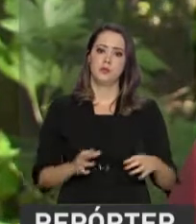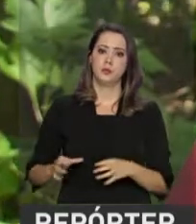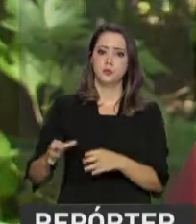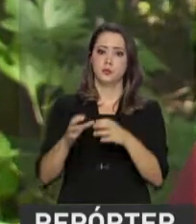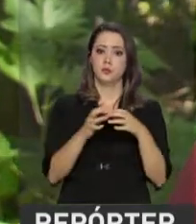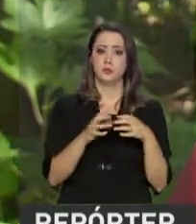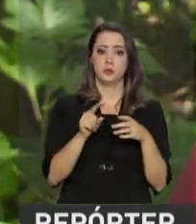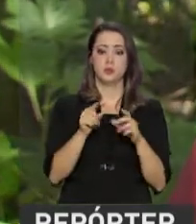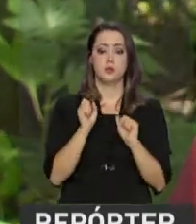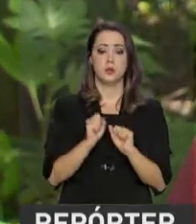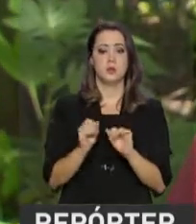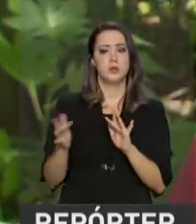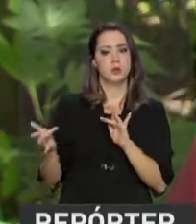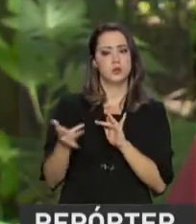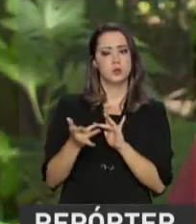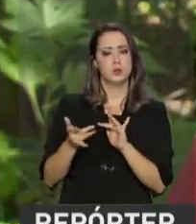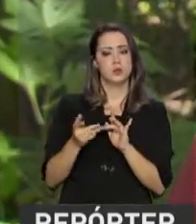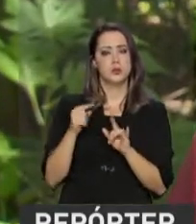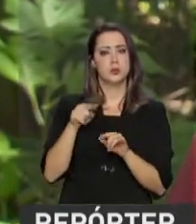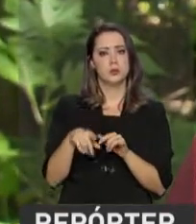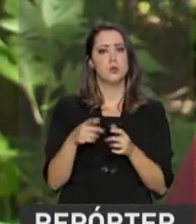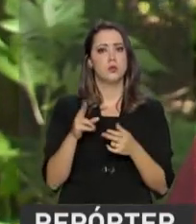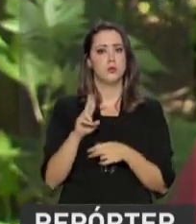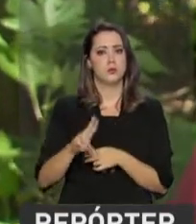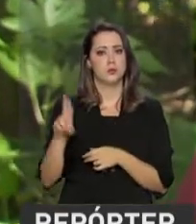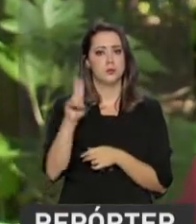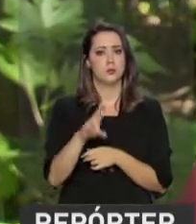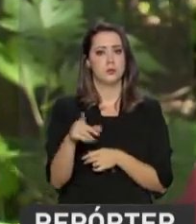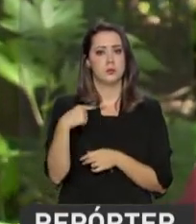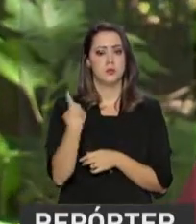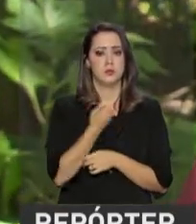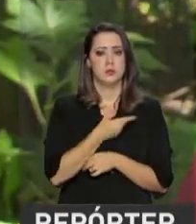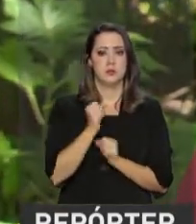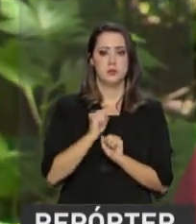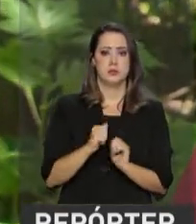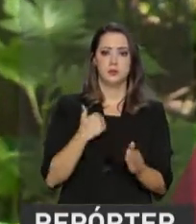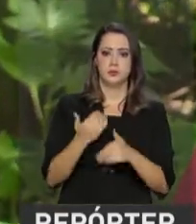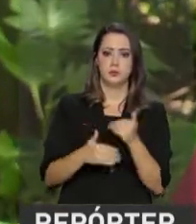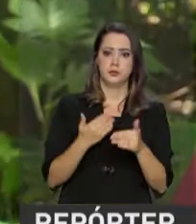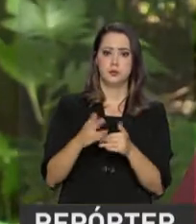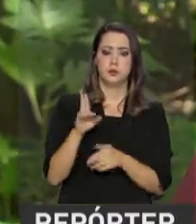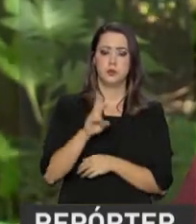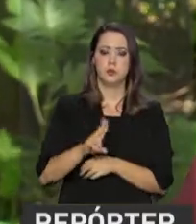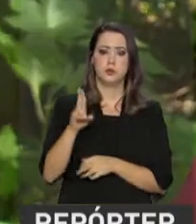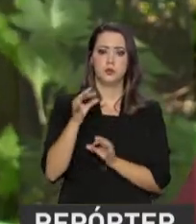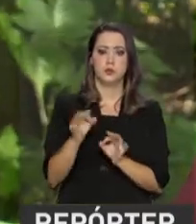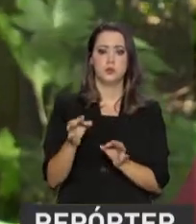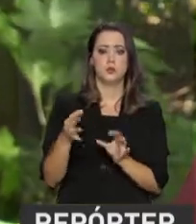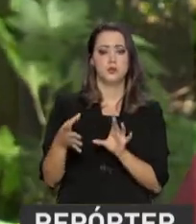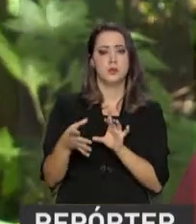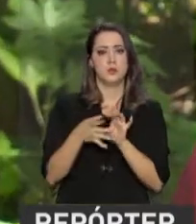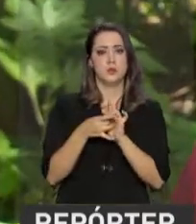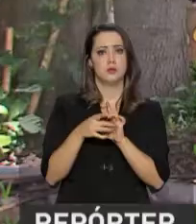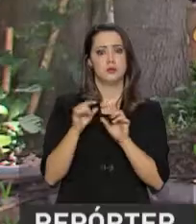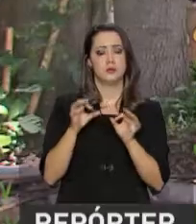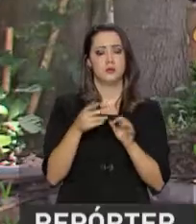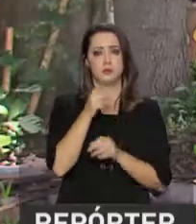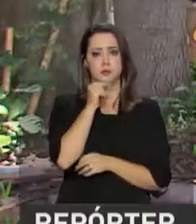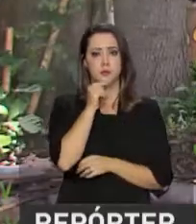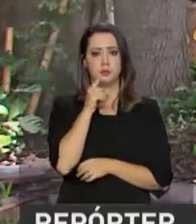escolas podem adotar esse tipo de metodologia para que possa fazer um uso mais amistoso da